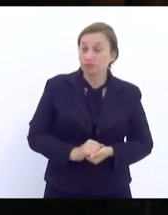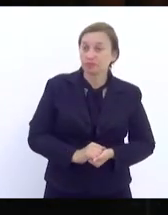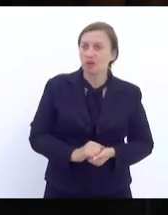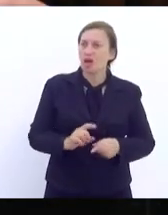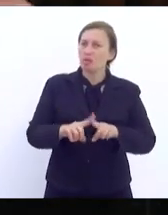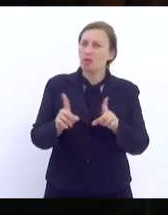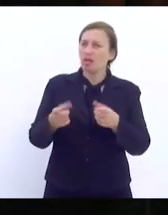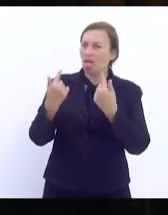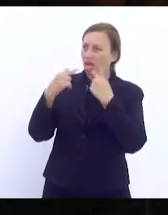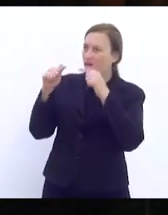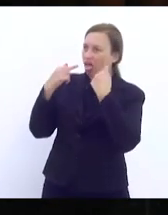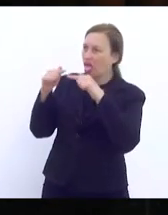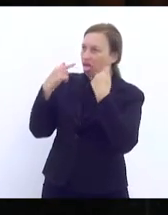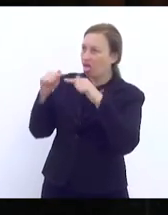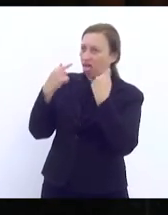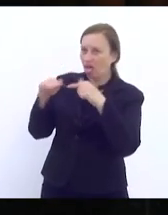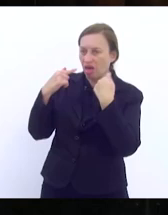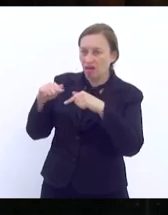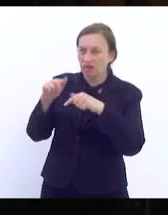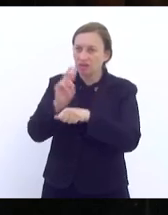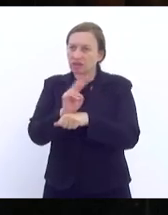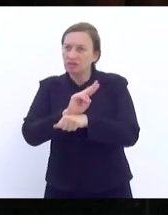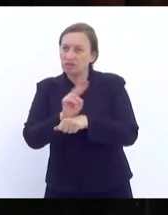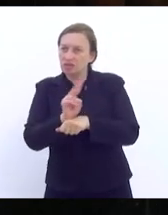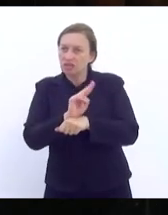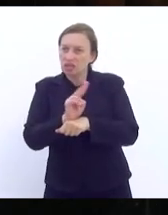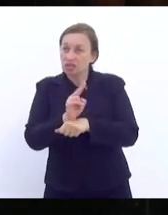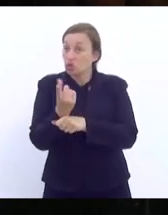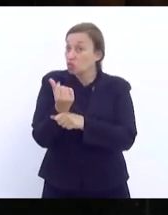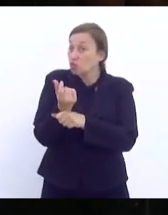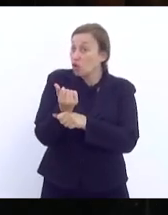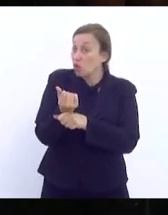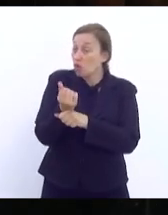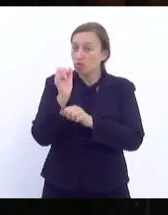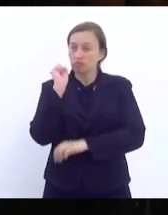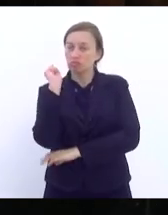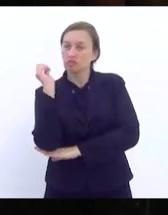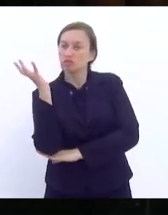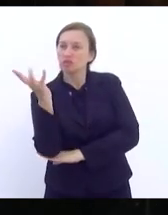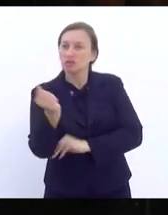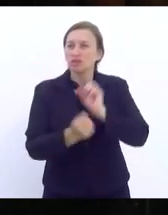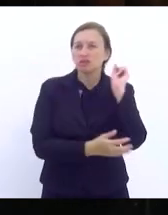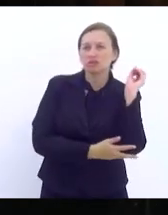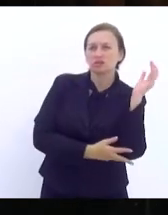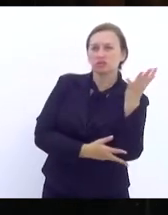mas tá reclamando da fiscalização do custo da fiscalização ambiental